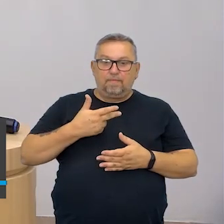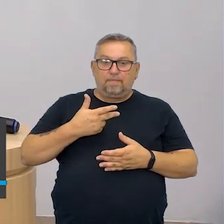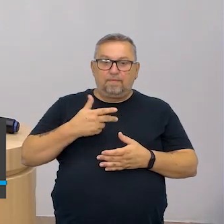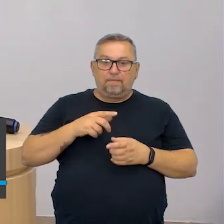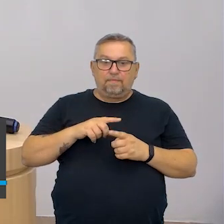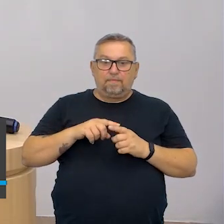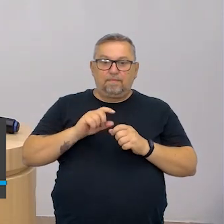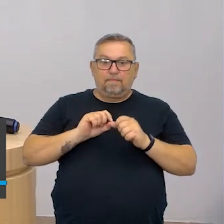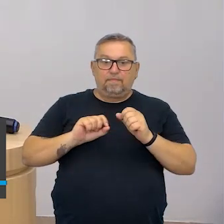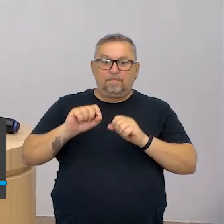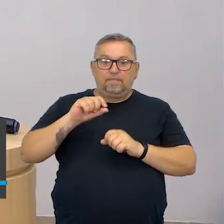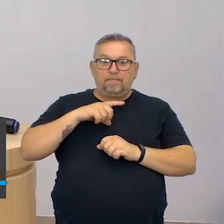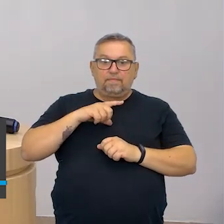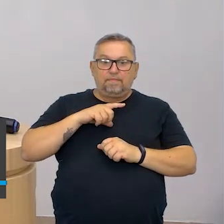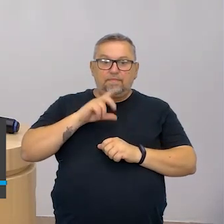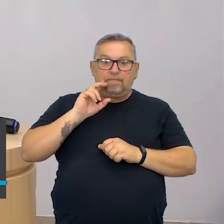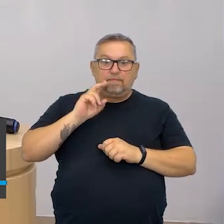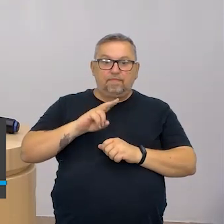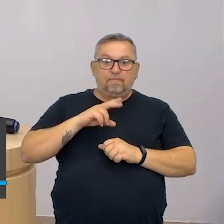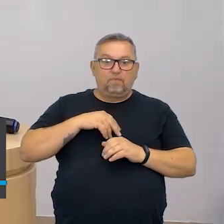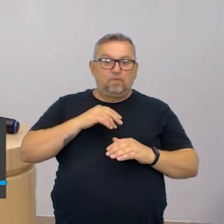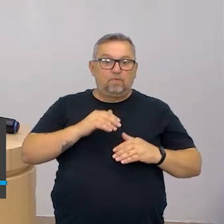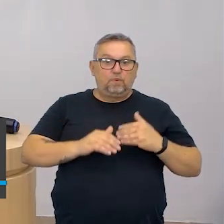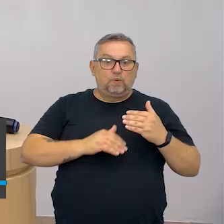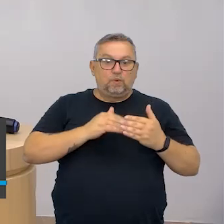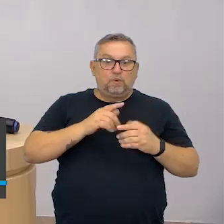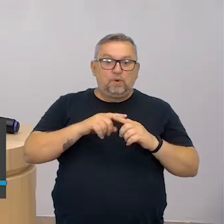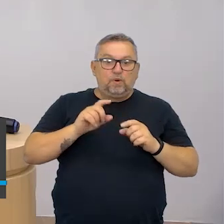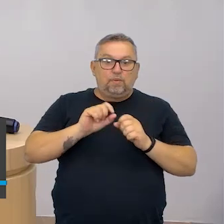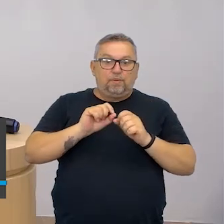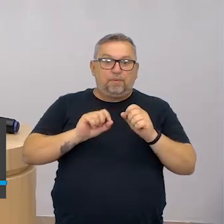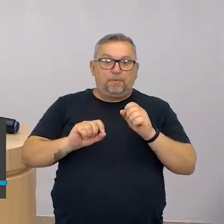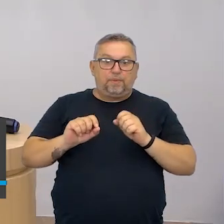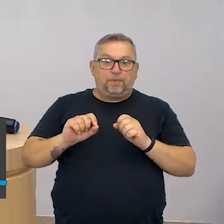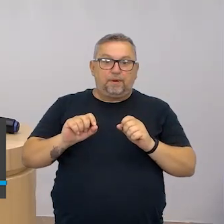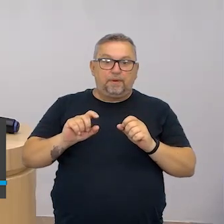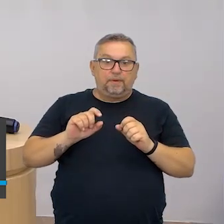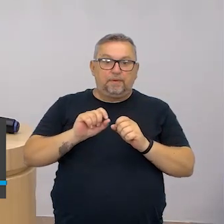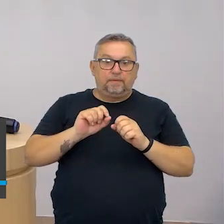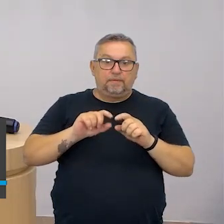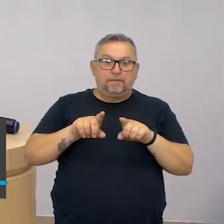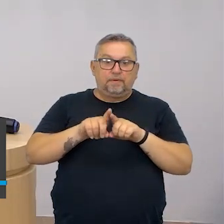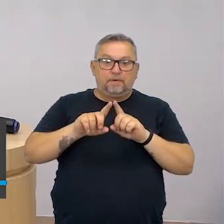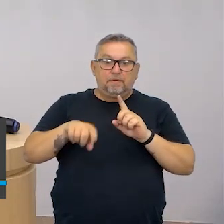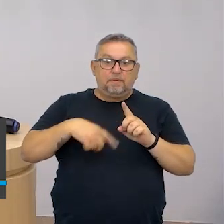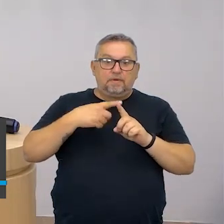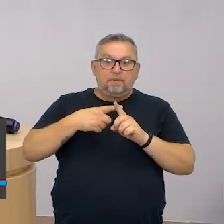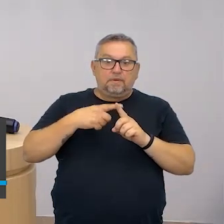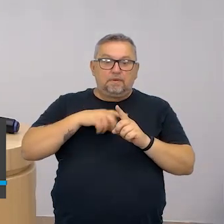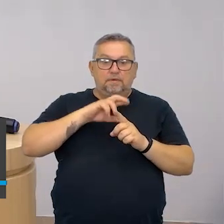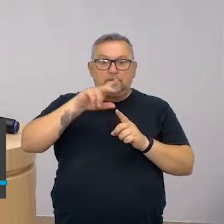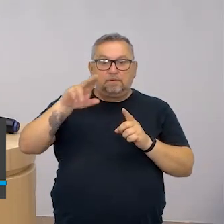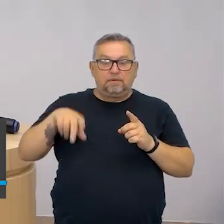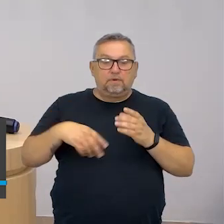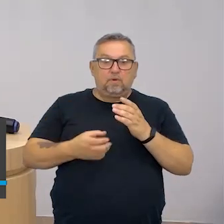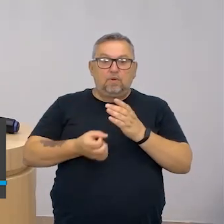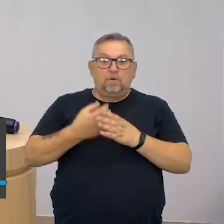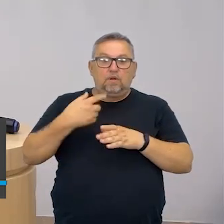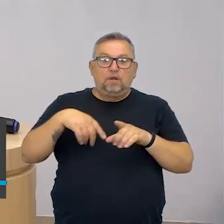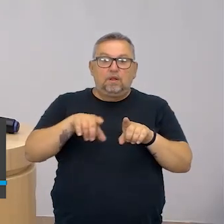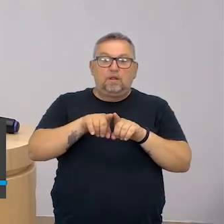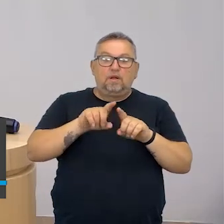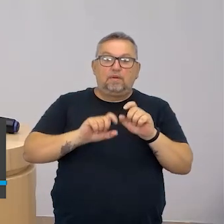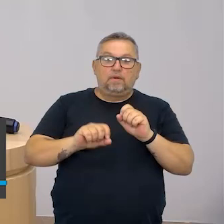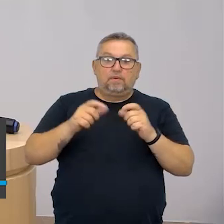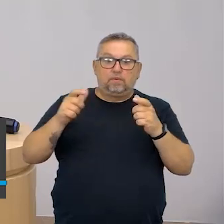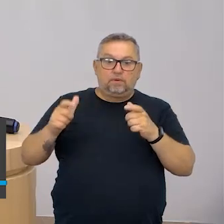ela tem todo um processo, né? Povos das mais diferentes origens, né? Dos mais